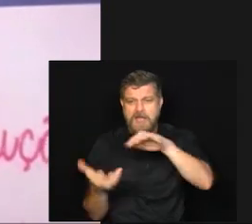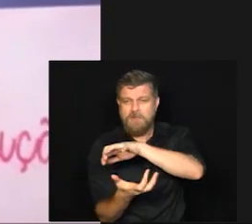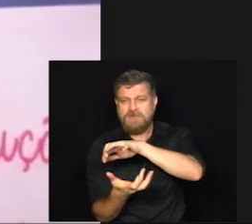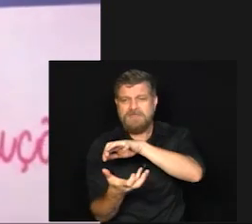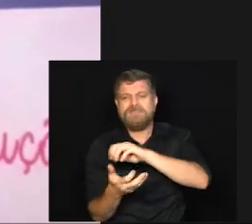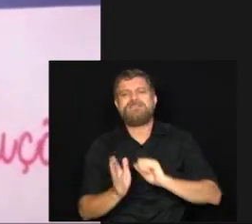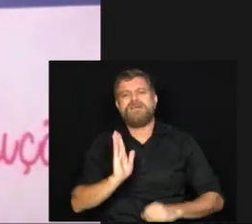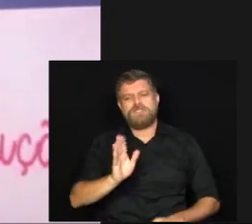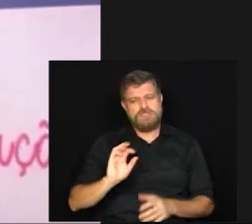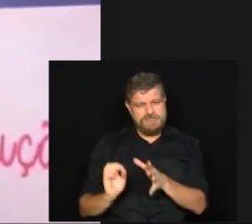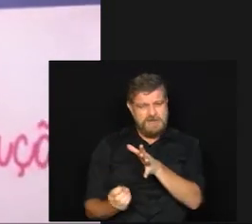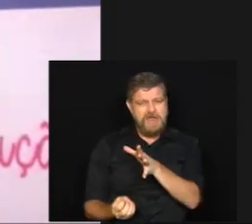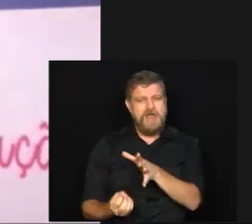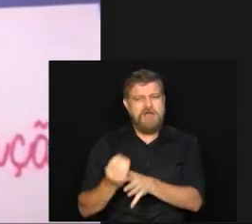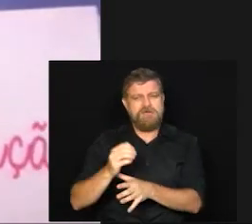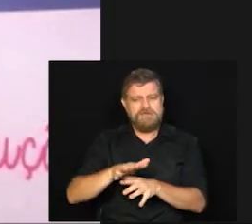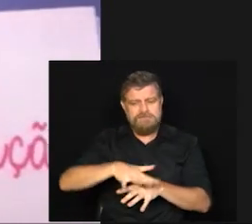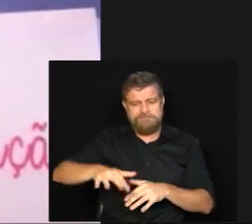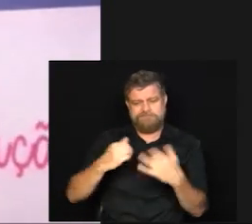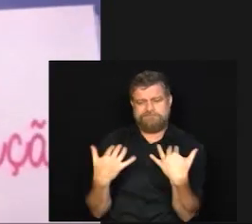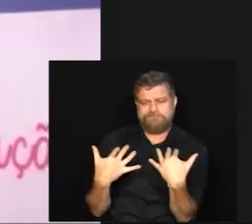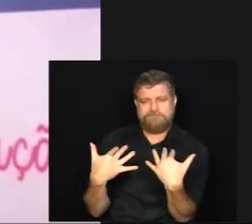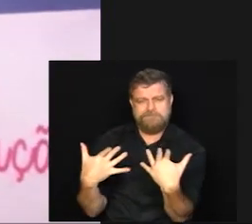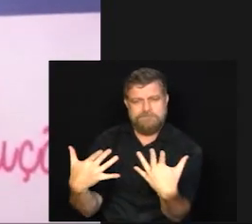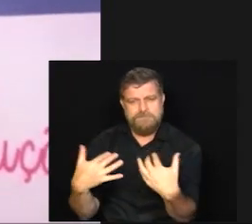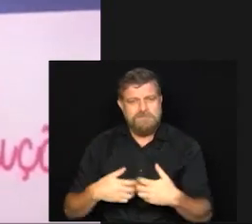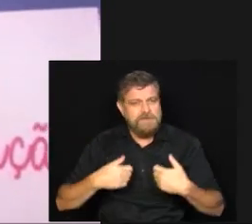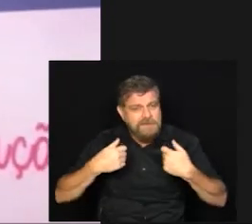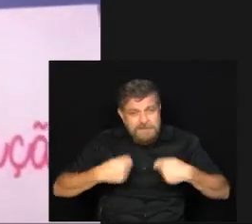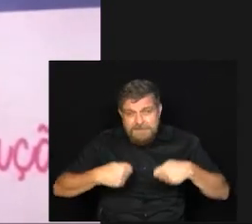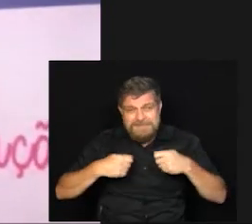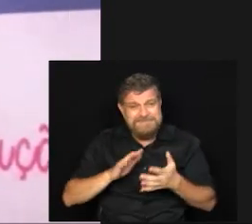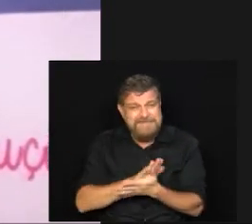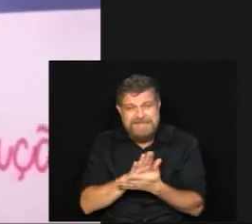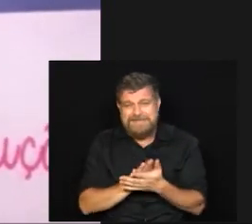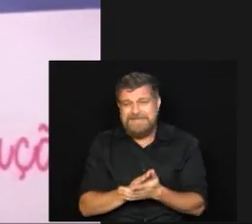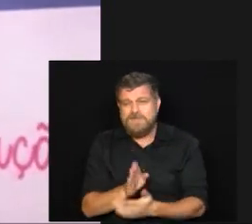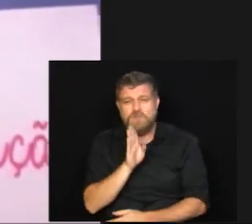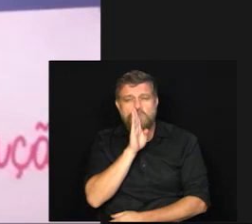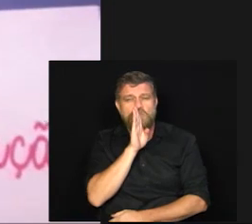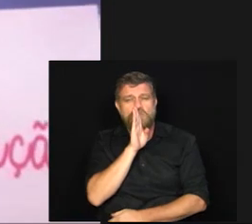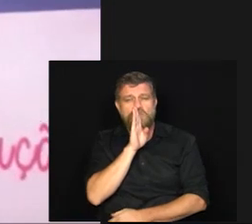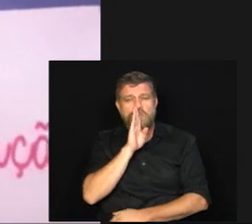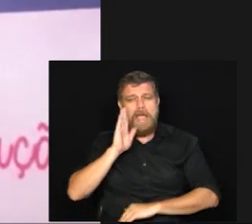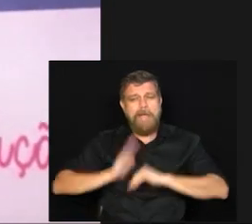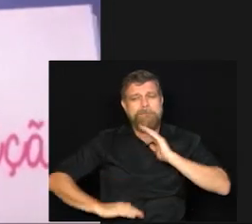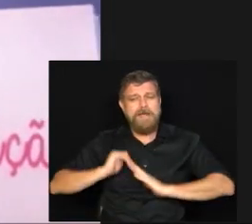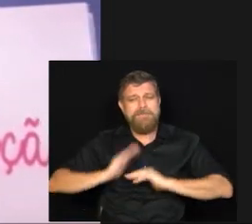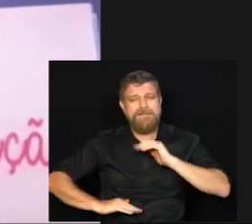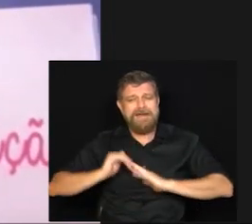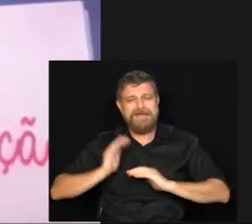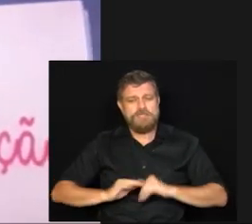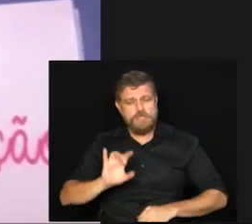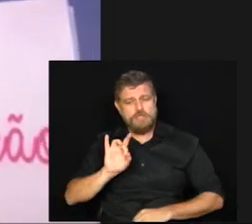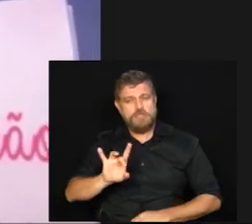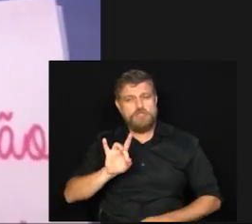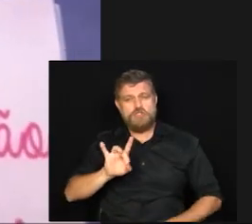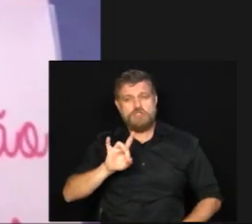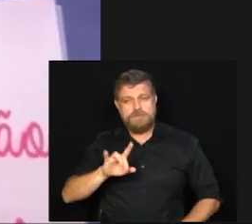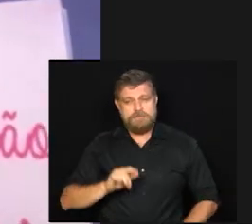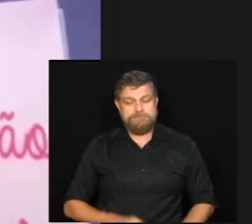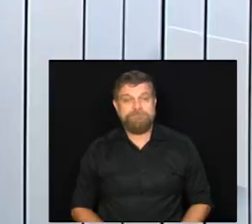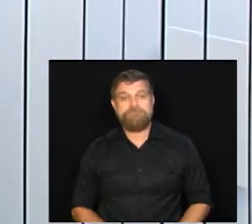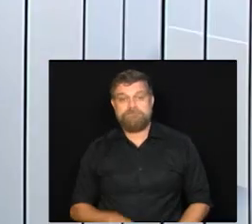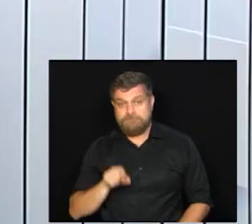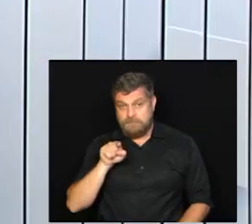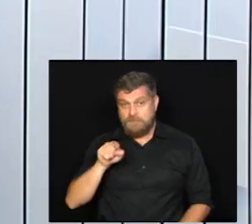externa automaticamente, sem precisar nem falar nada, só com as suas atitudes. Você falou uma